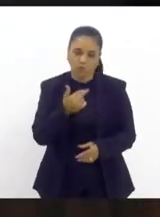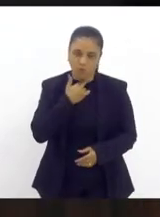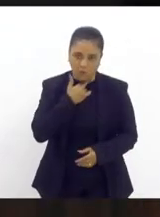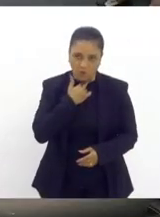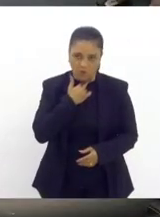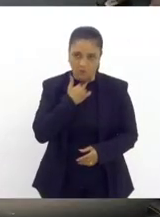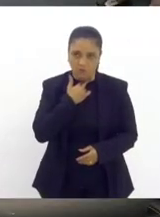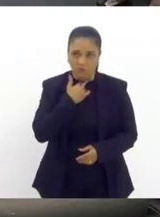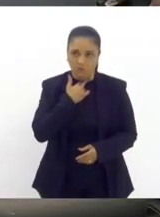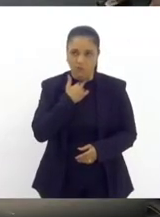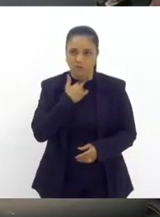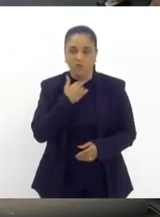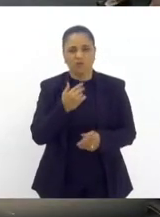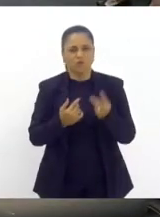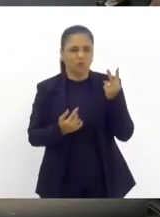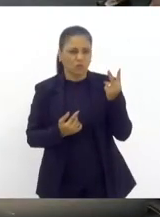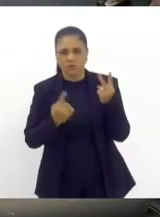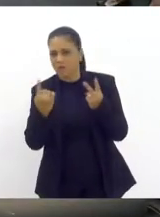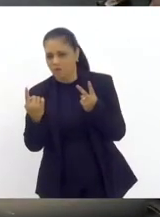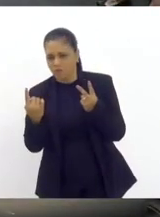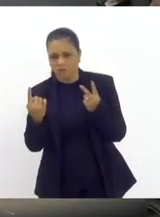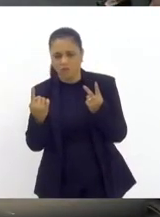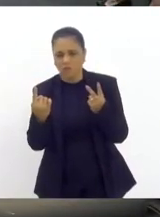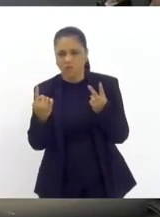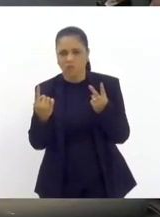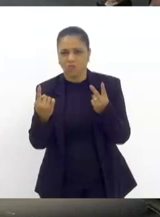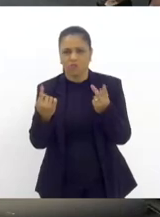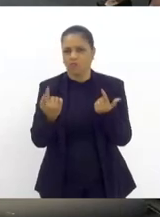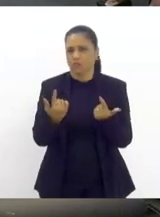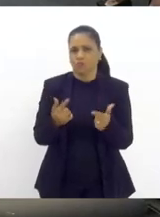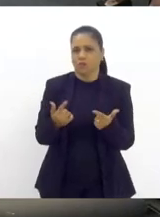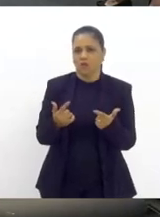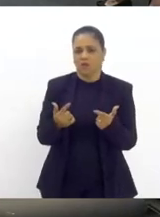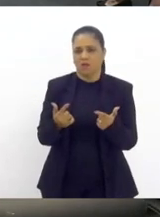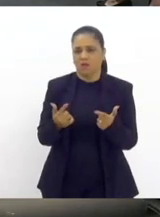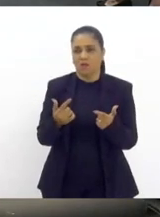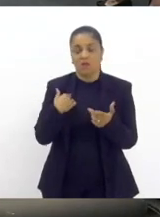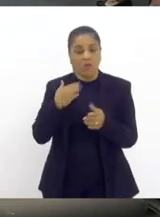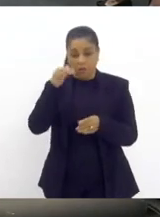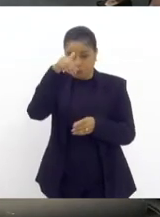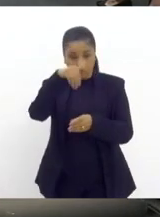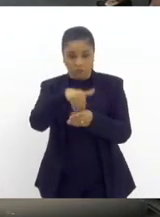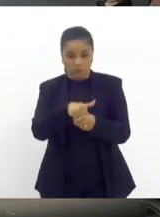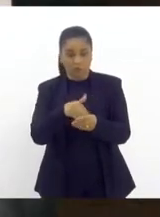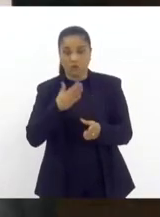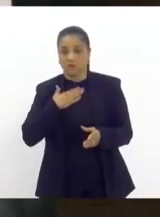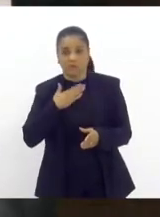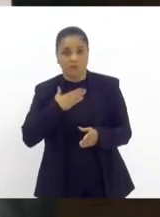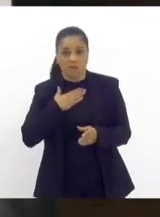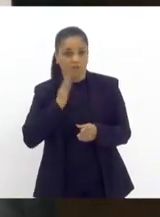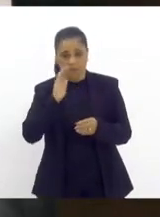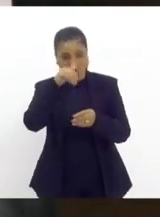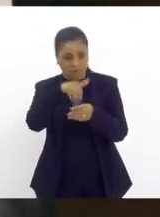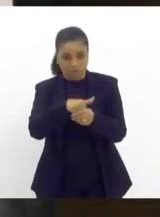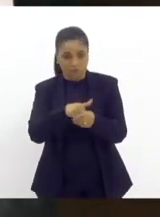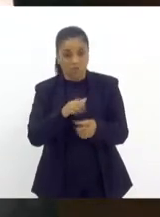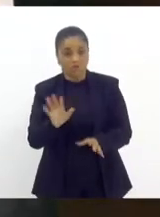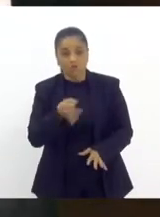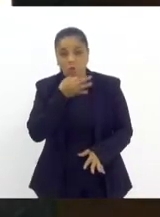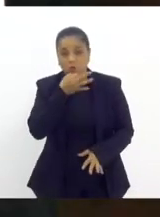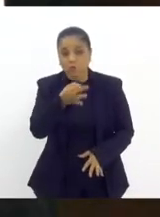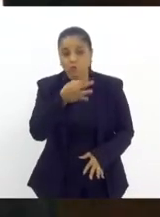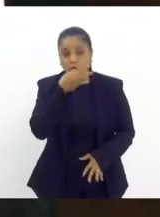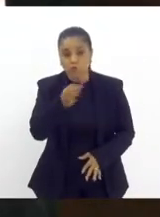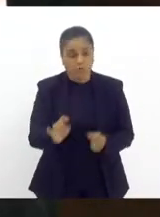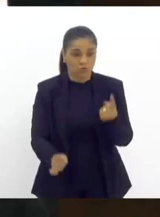a senhora me perdoe não tem dois a um eu não votei eu sugerir só tem um